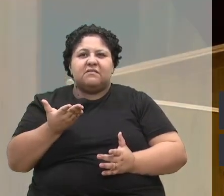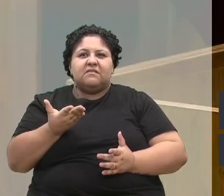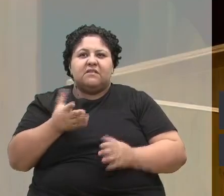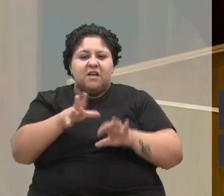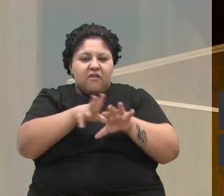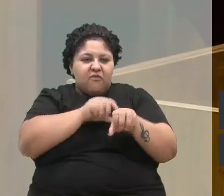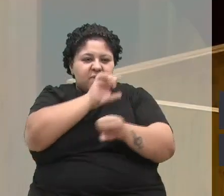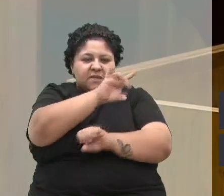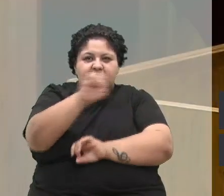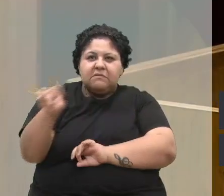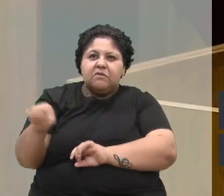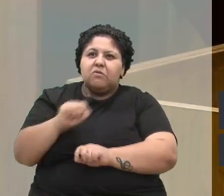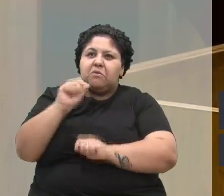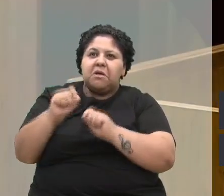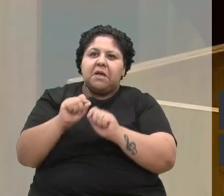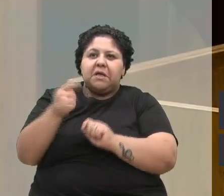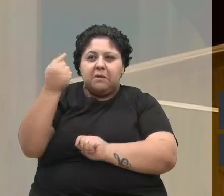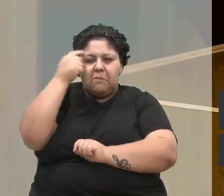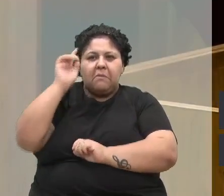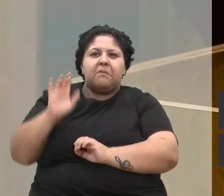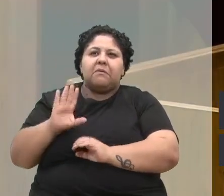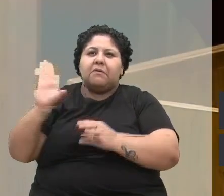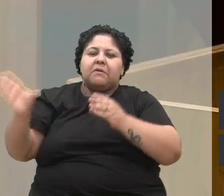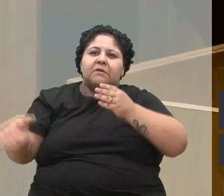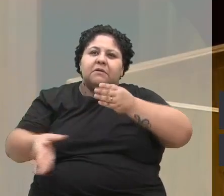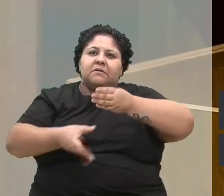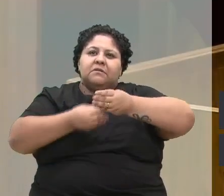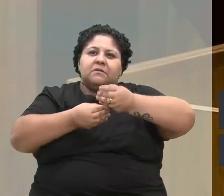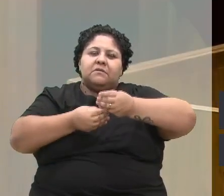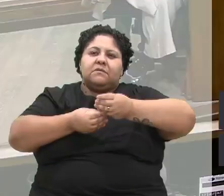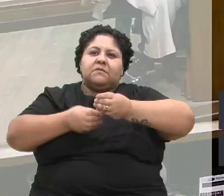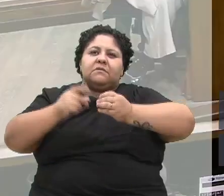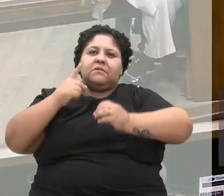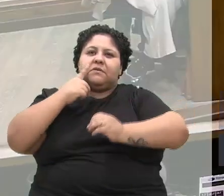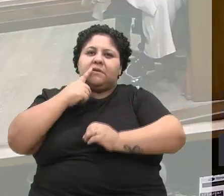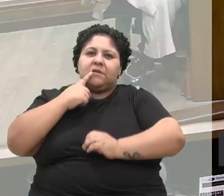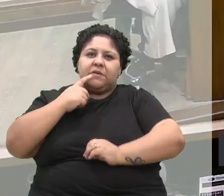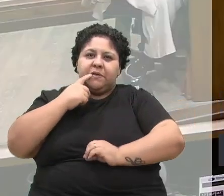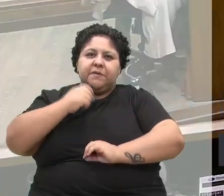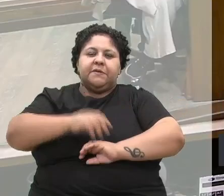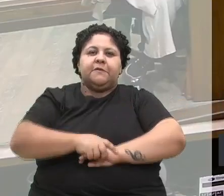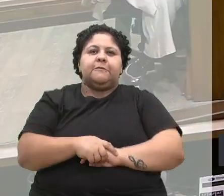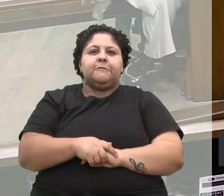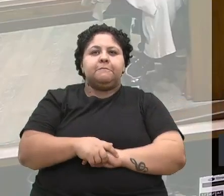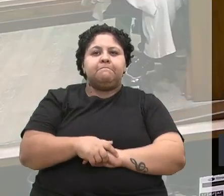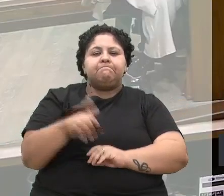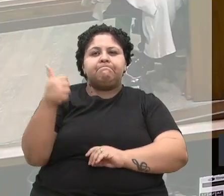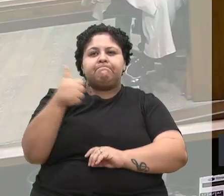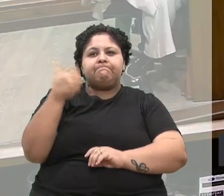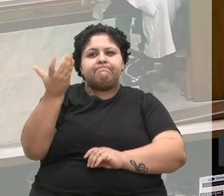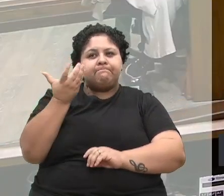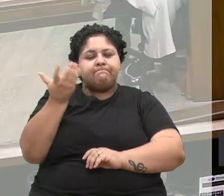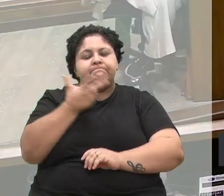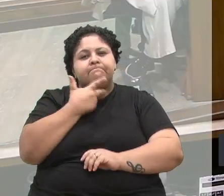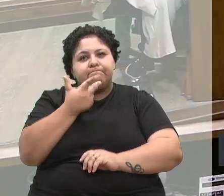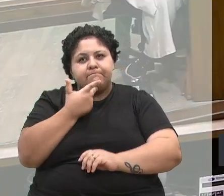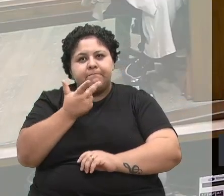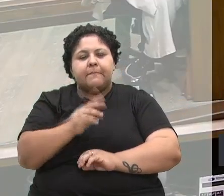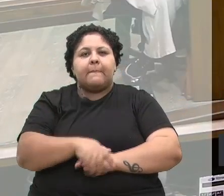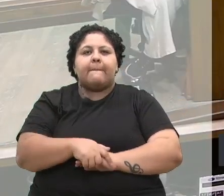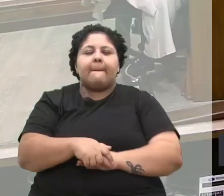de cada um e o que cada um pensa. Seu a parte, vereadora Rose. Bom, primeiro eu quero dizer